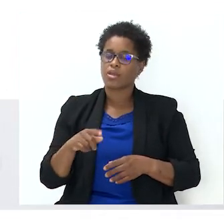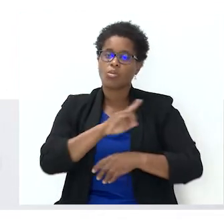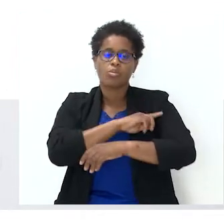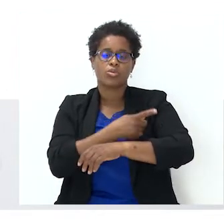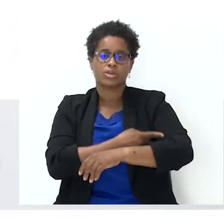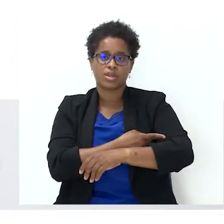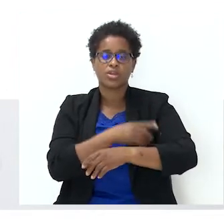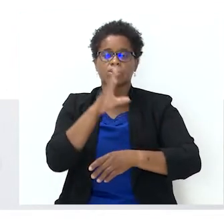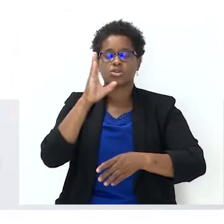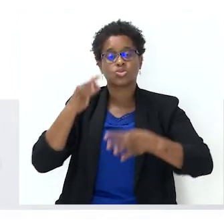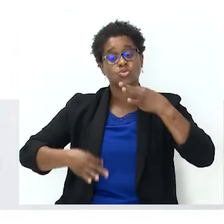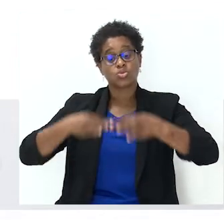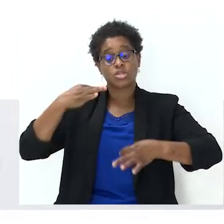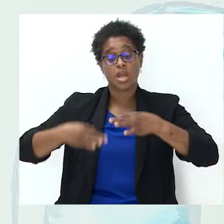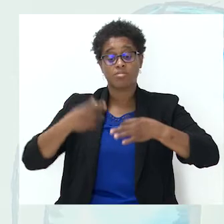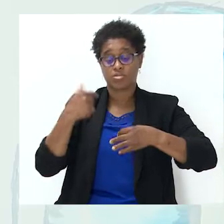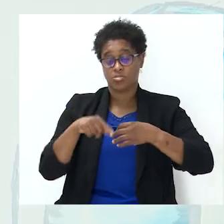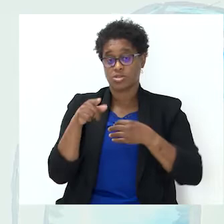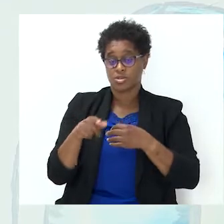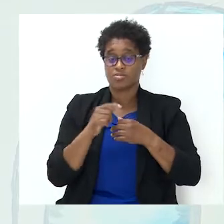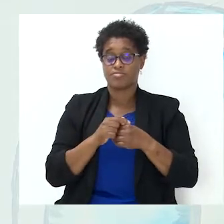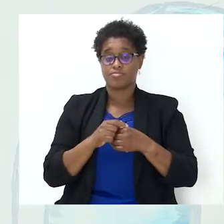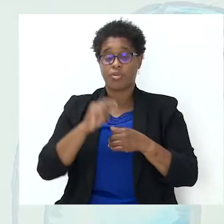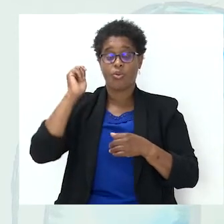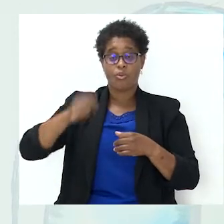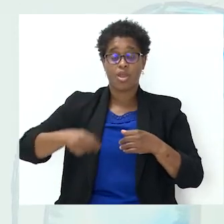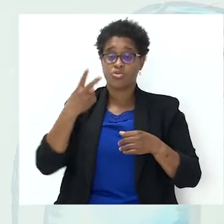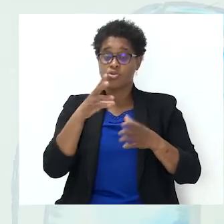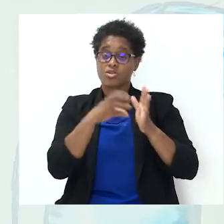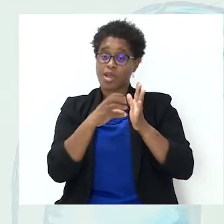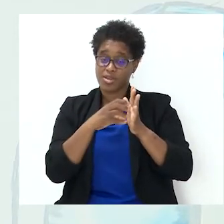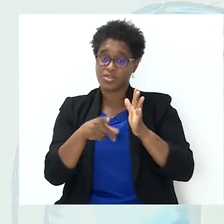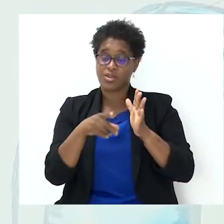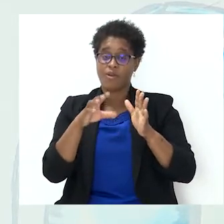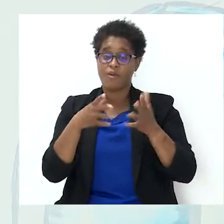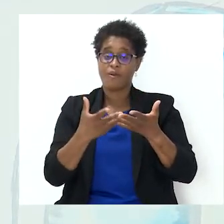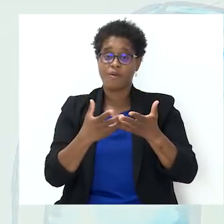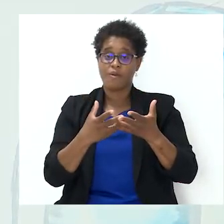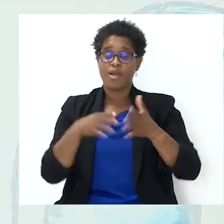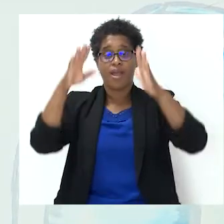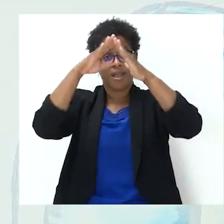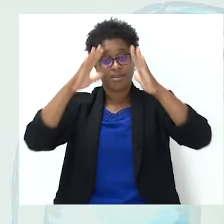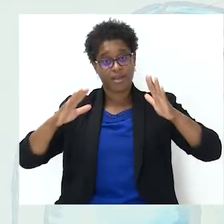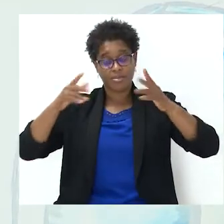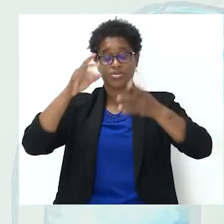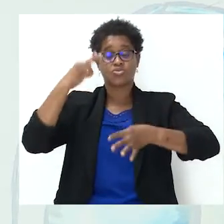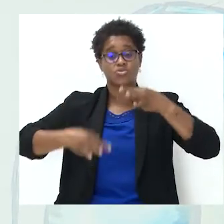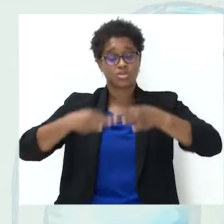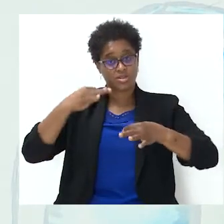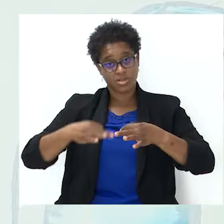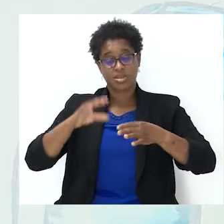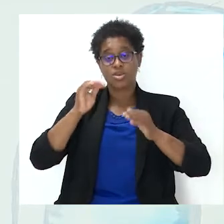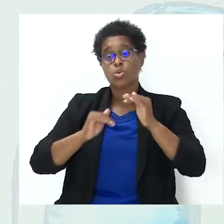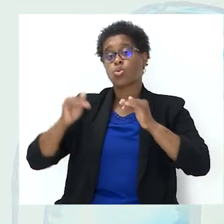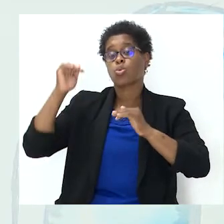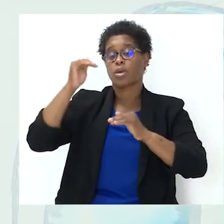poder judicial. Temos aqui as duas imagens. O Palácio da Justiça e o